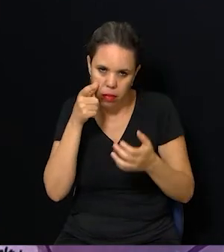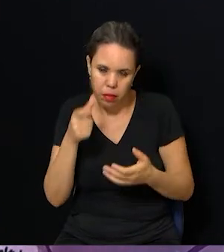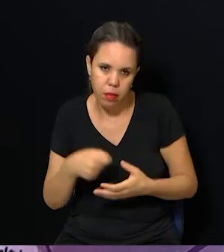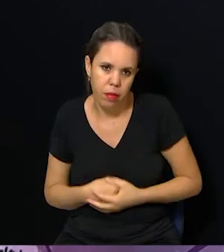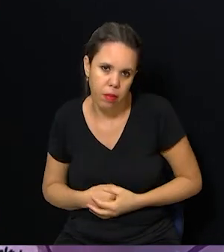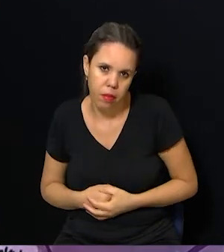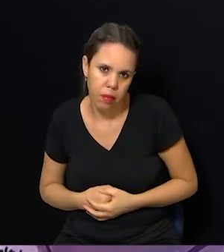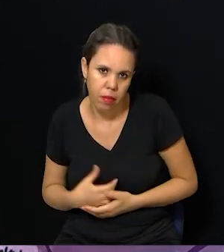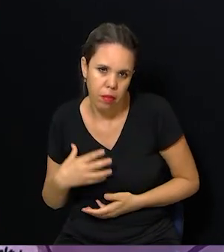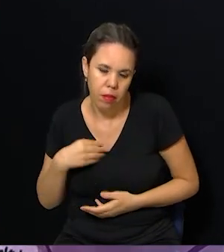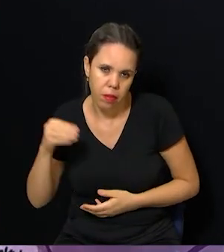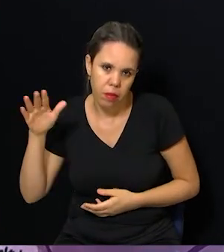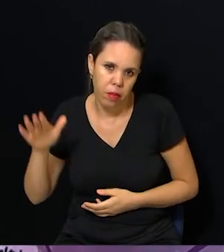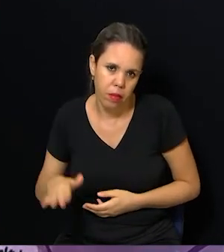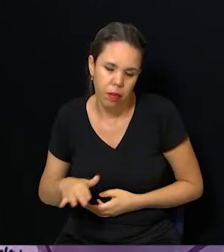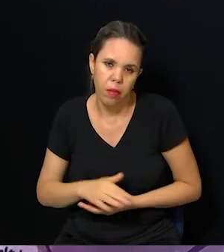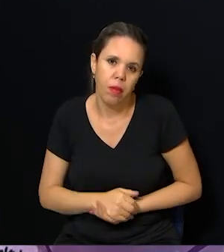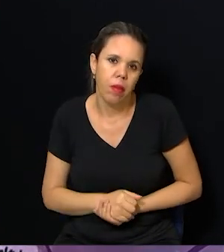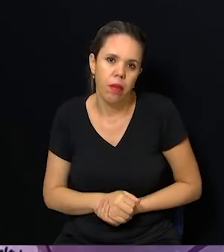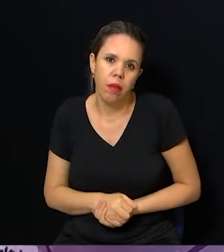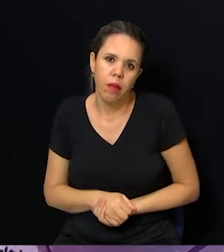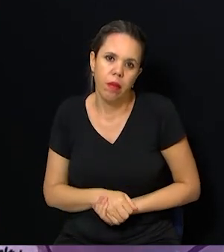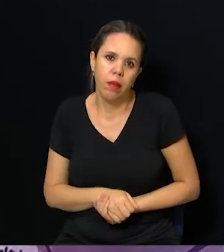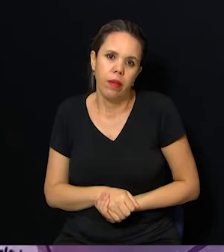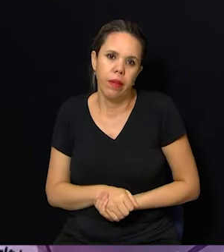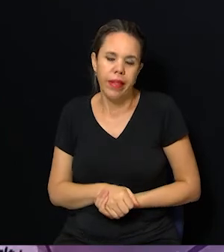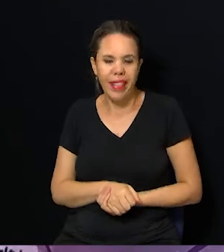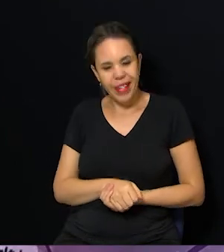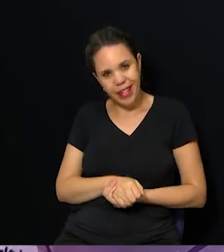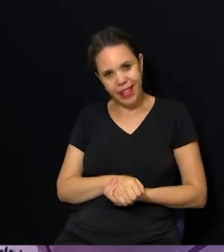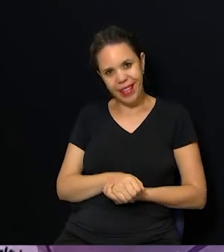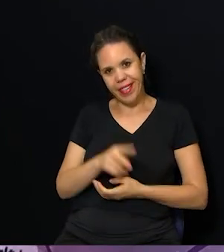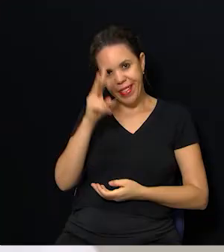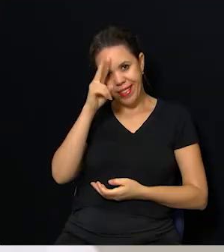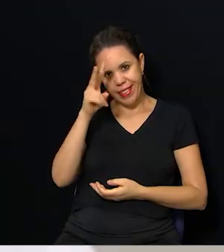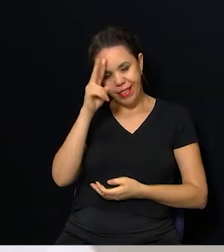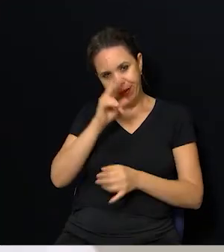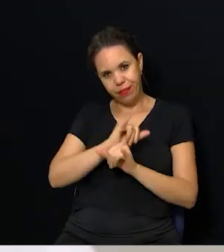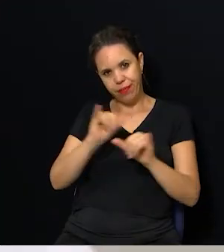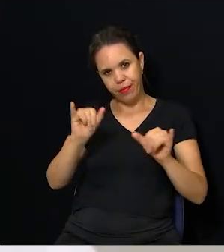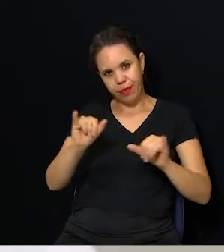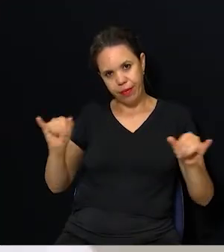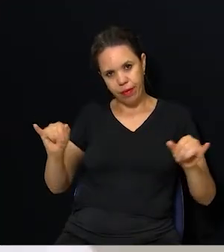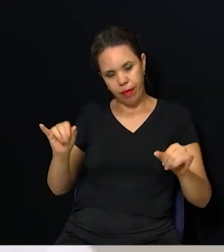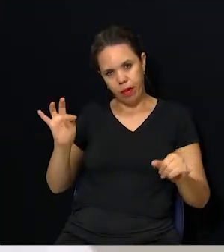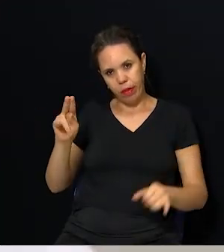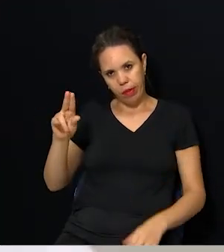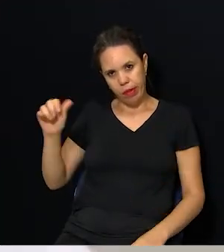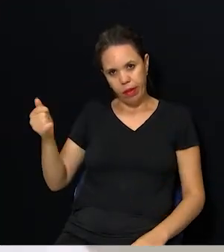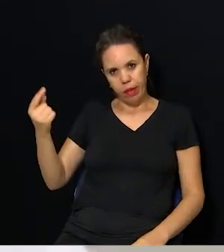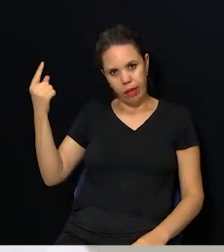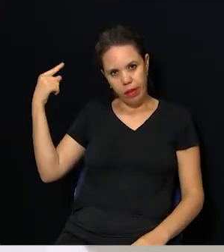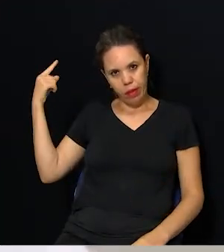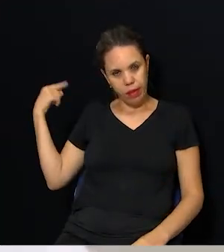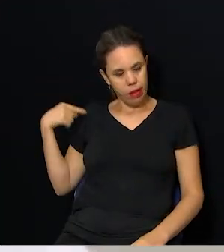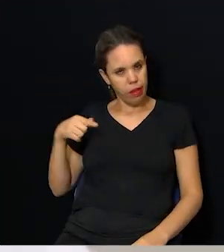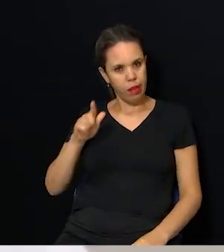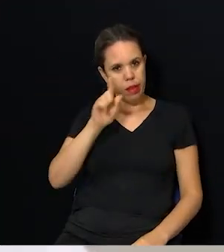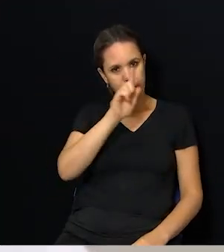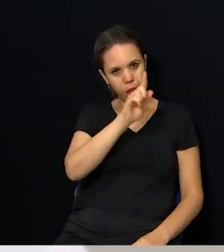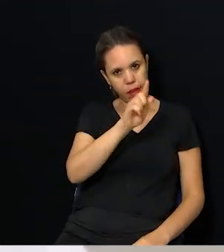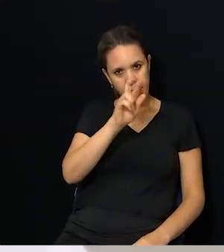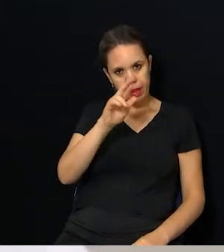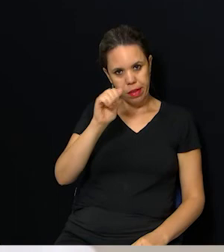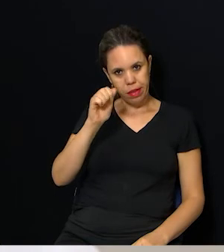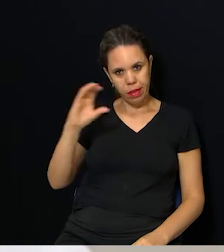assistindo a gente e tem filho aí pequeno. Eu vou lembrar a campanha do Tuca lá de trás, e do GRAAC lá de trás,